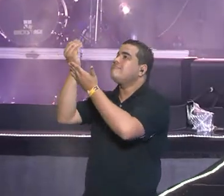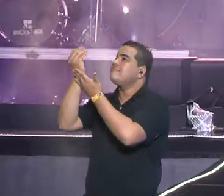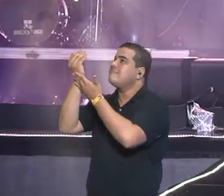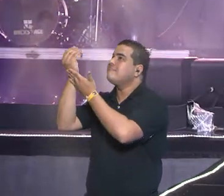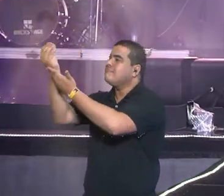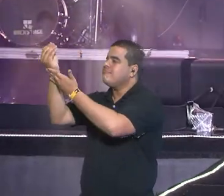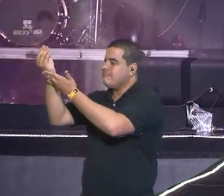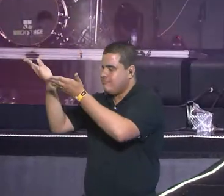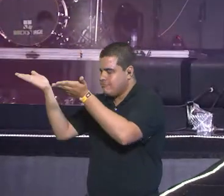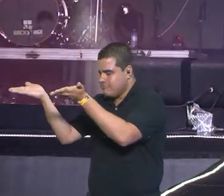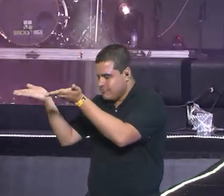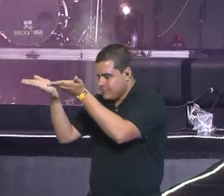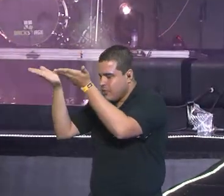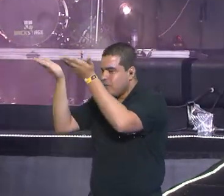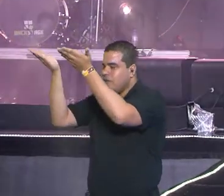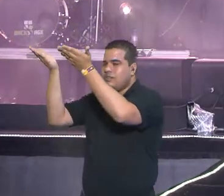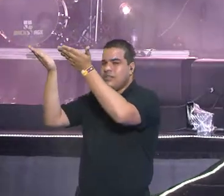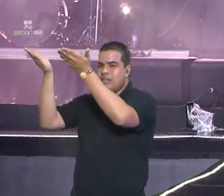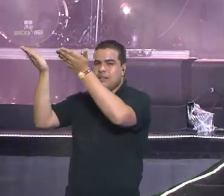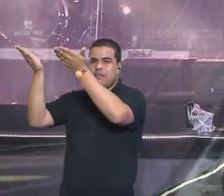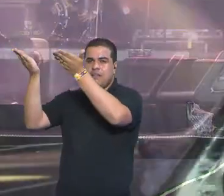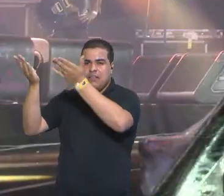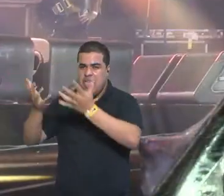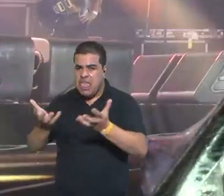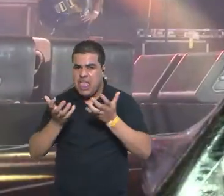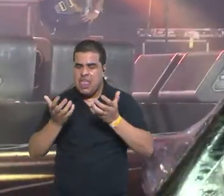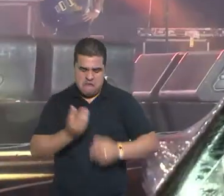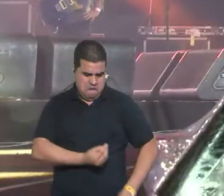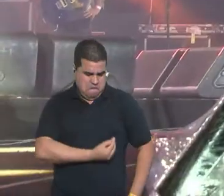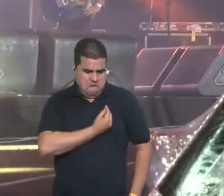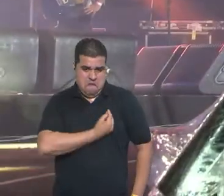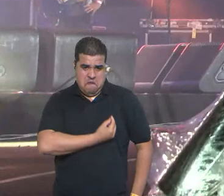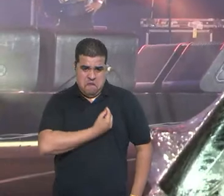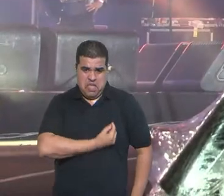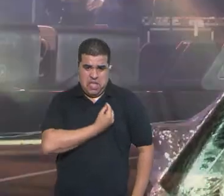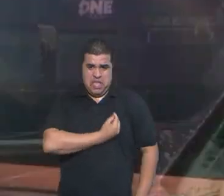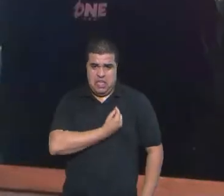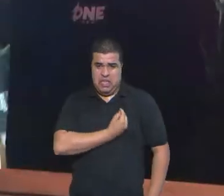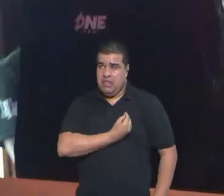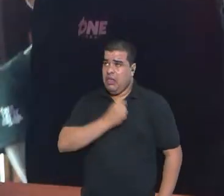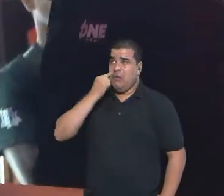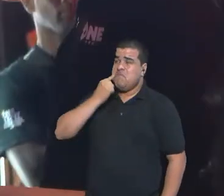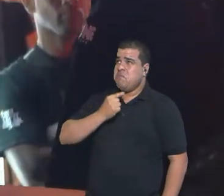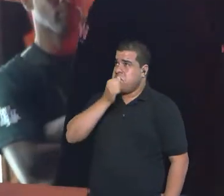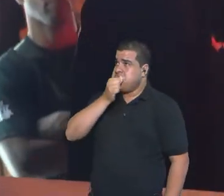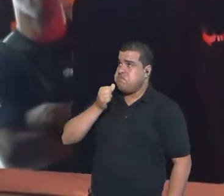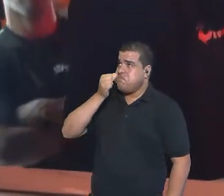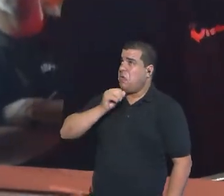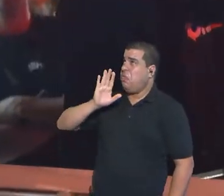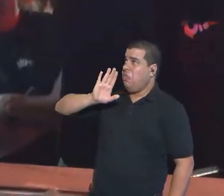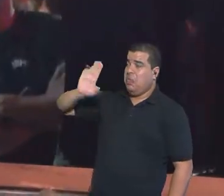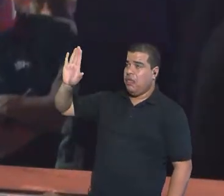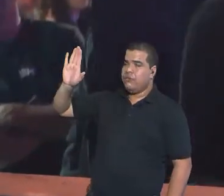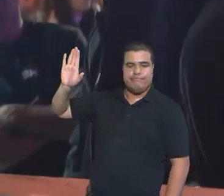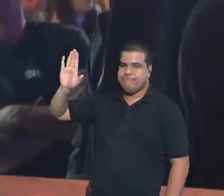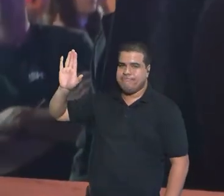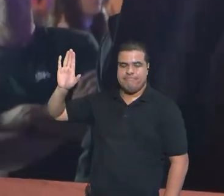meu coração não vale a pena te ligar